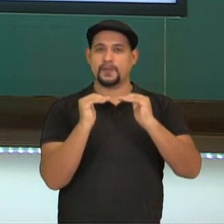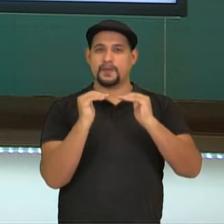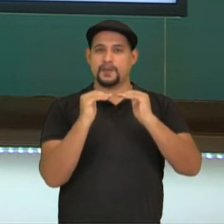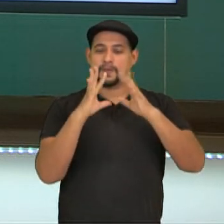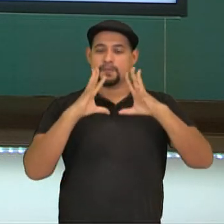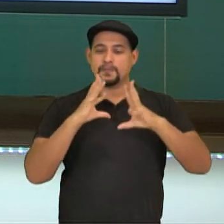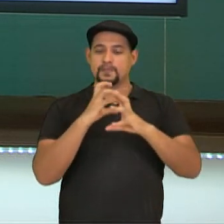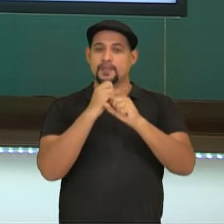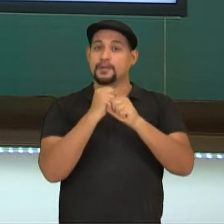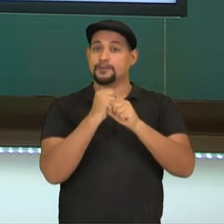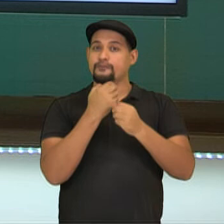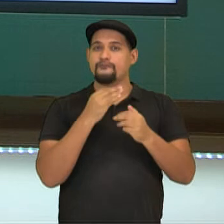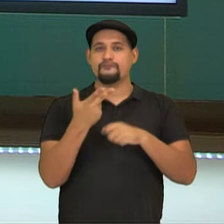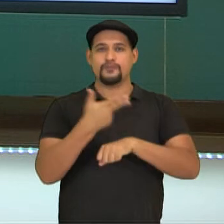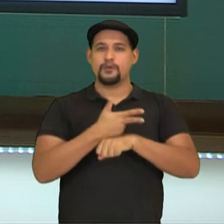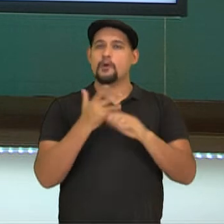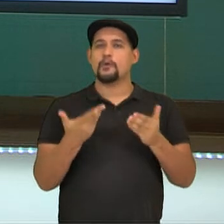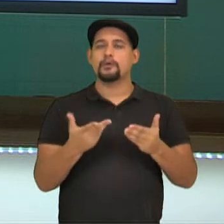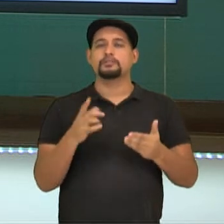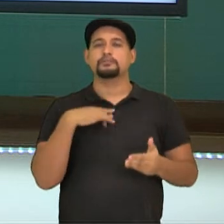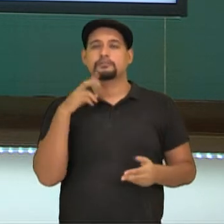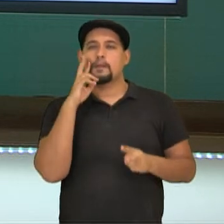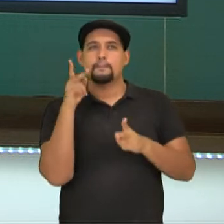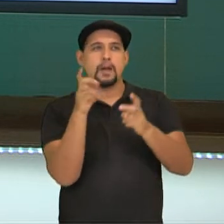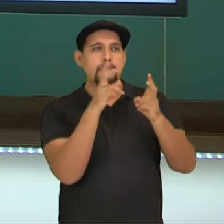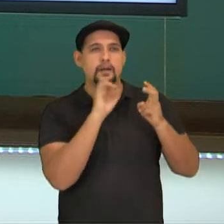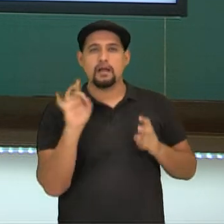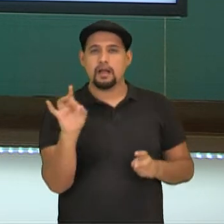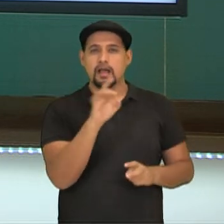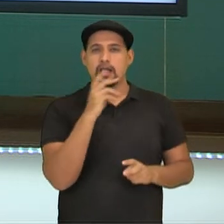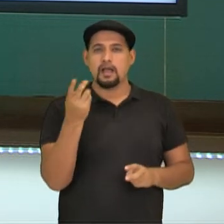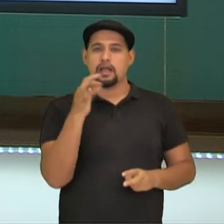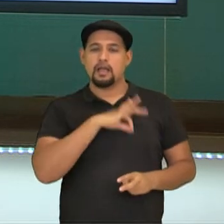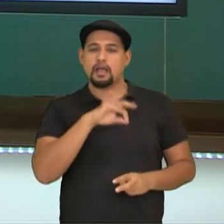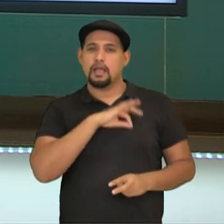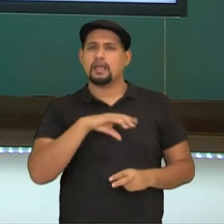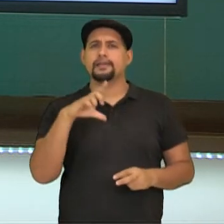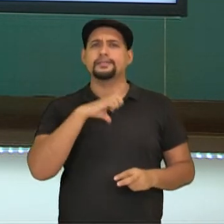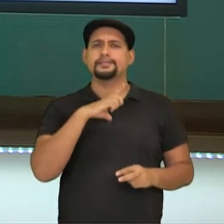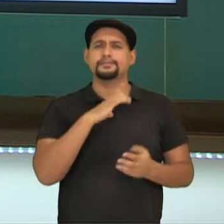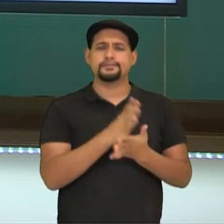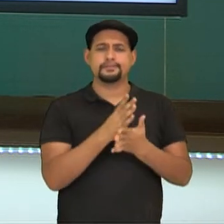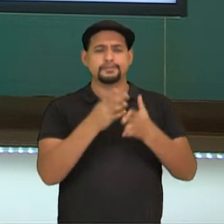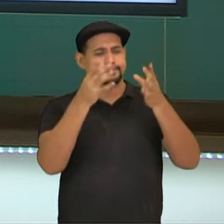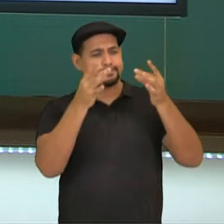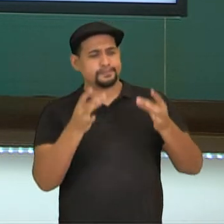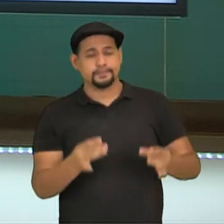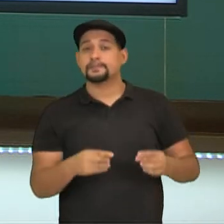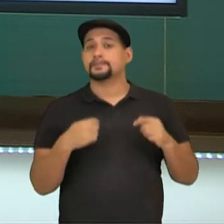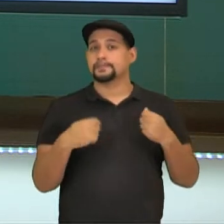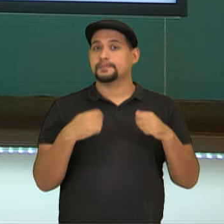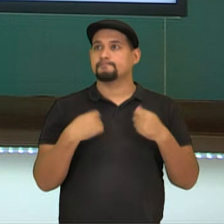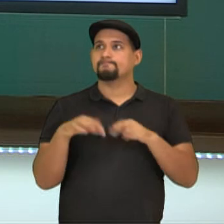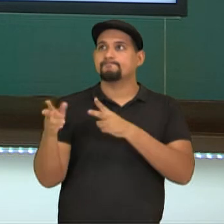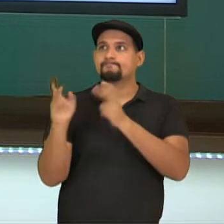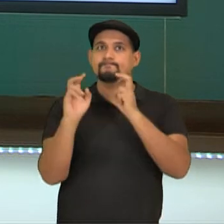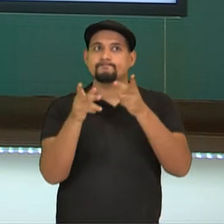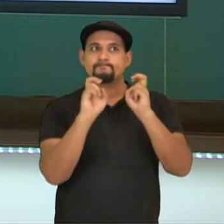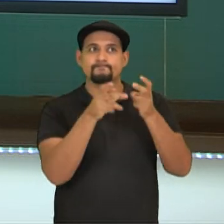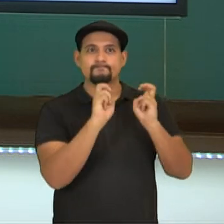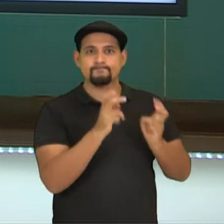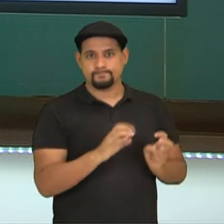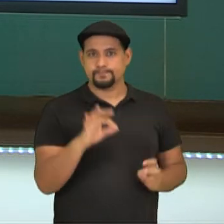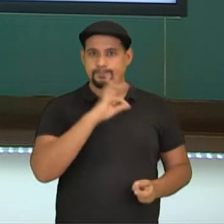concluindo o nosso vídeo de hoje, nós vemos que cada tipo de orçamento tem índices específicos que devem ser observados